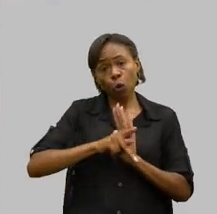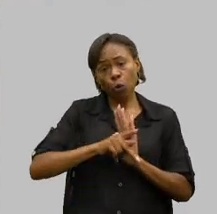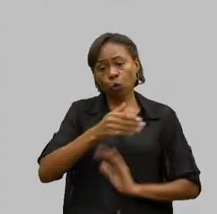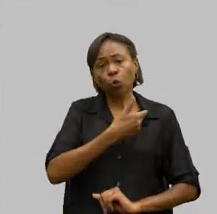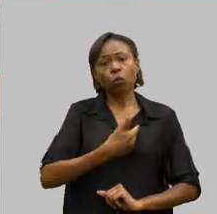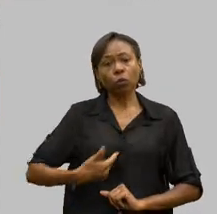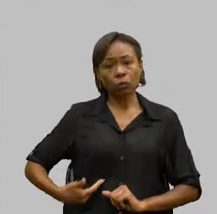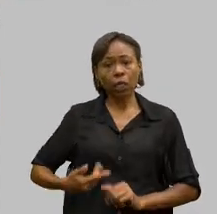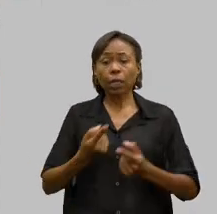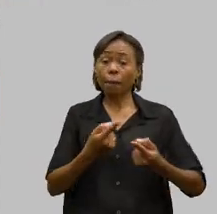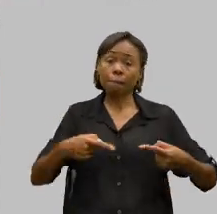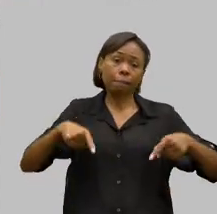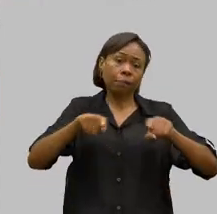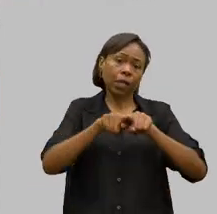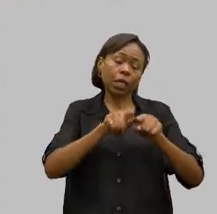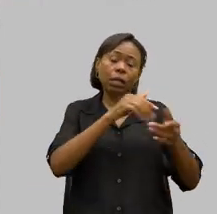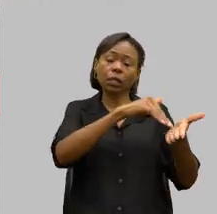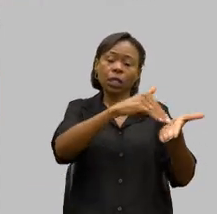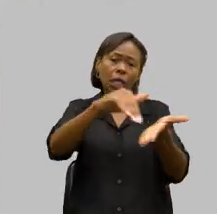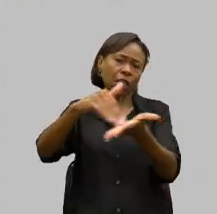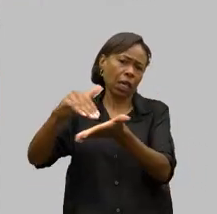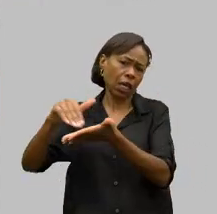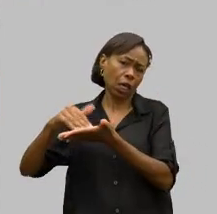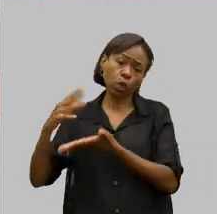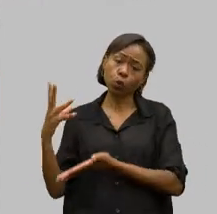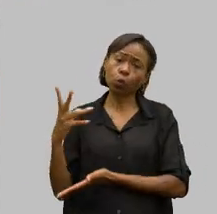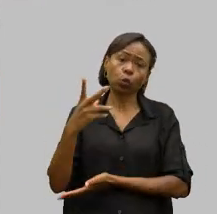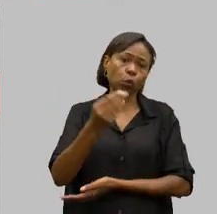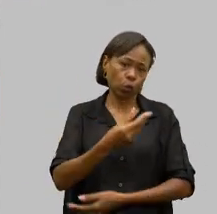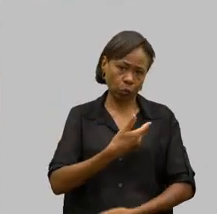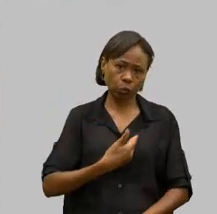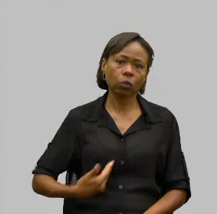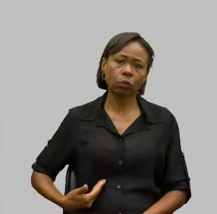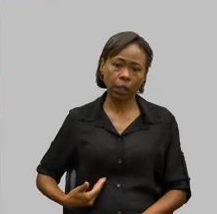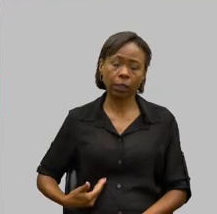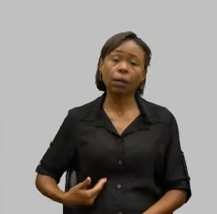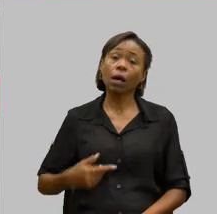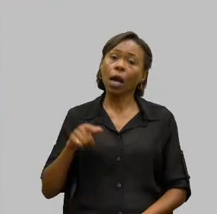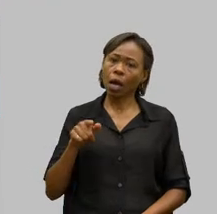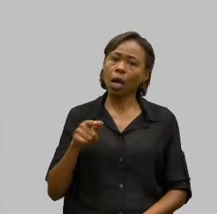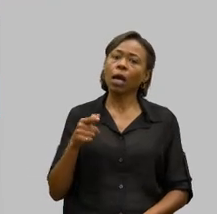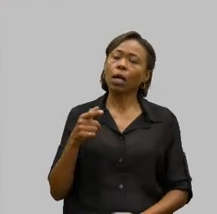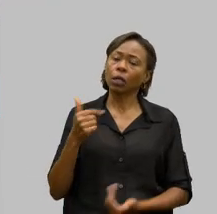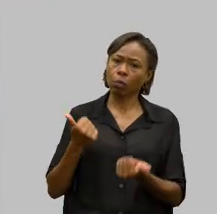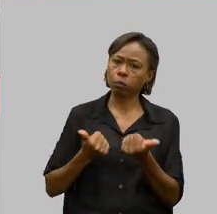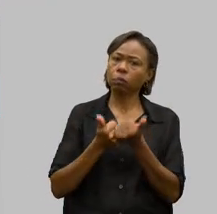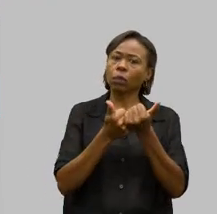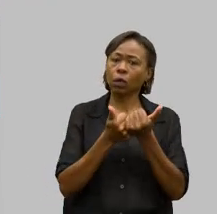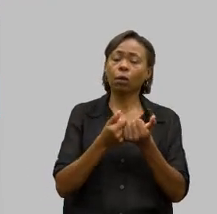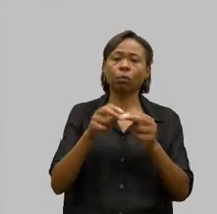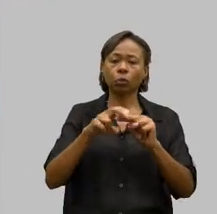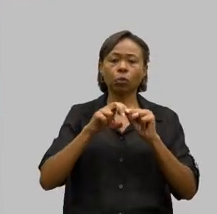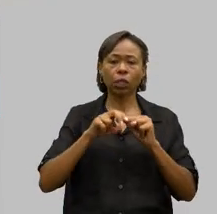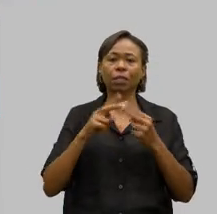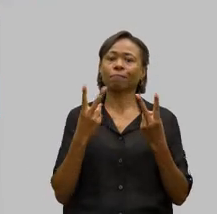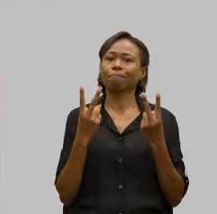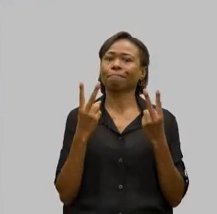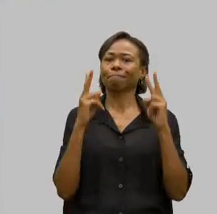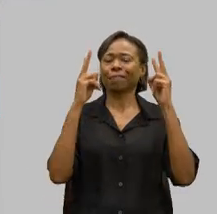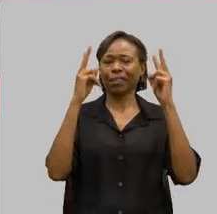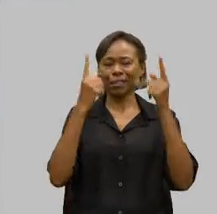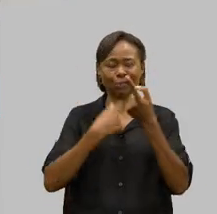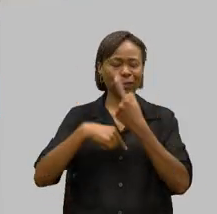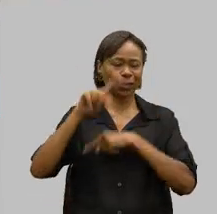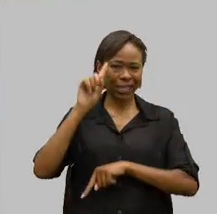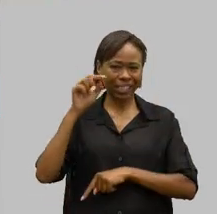os secretários de Estado de Educação e é uma bandeira do nosso governador e é por isso que ele é tão bem falado e é um sucesso no nosso Estado. Muito obrigado pela